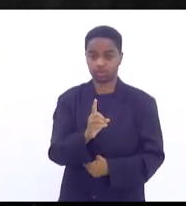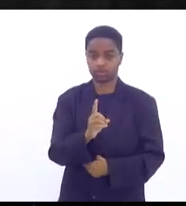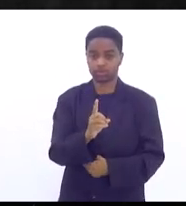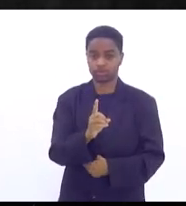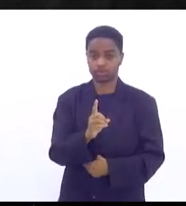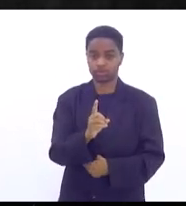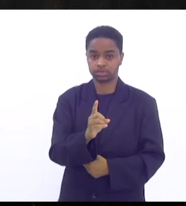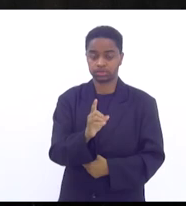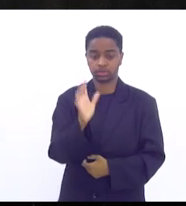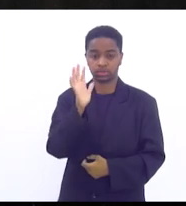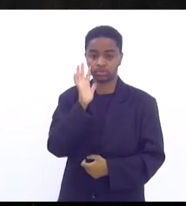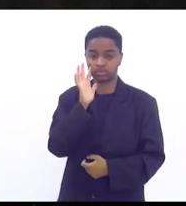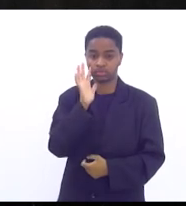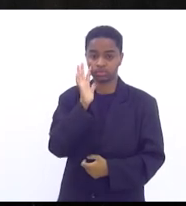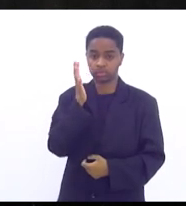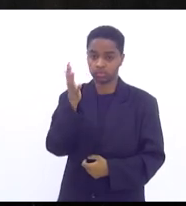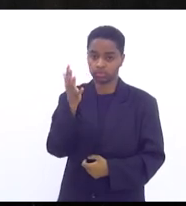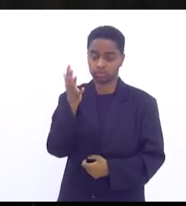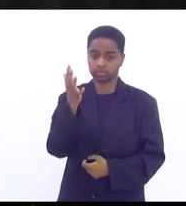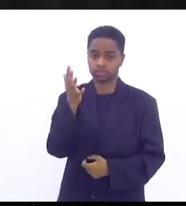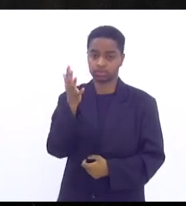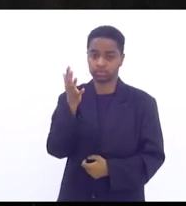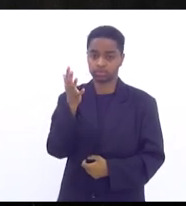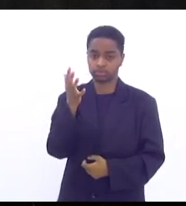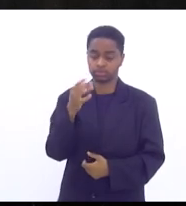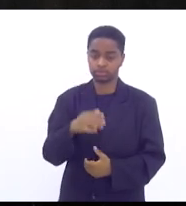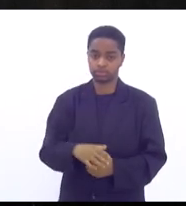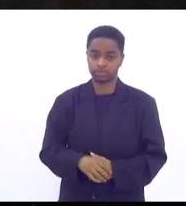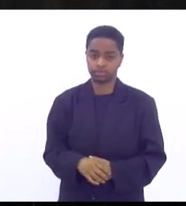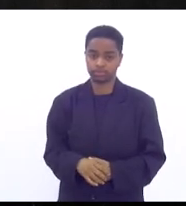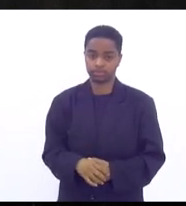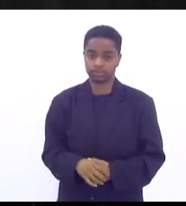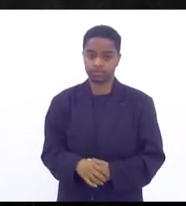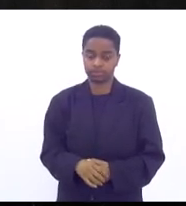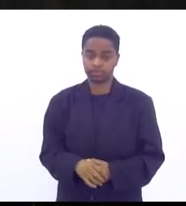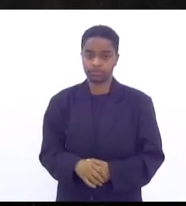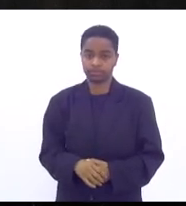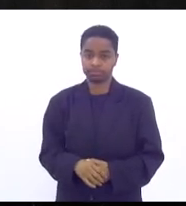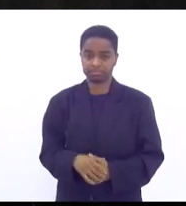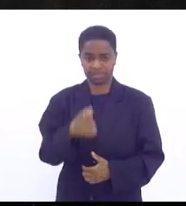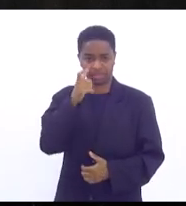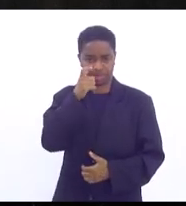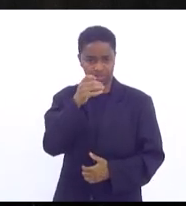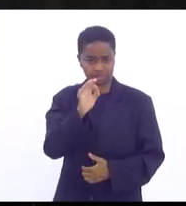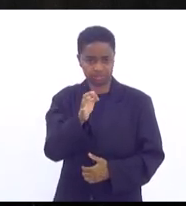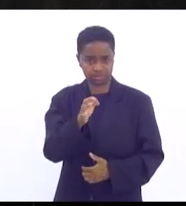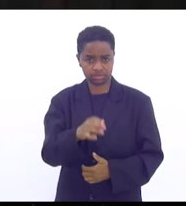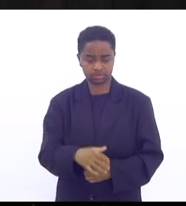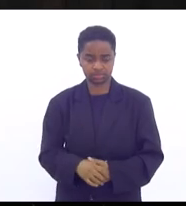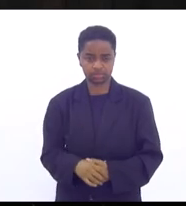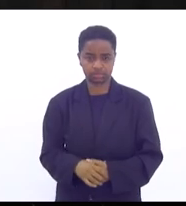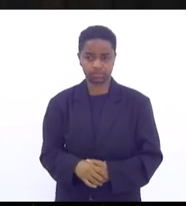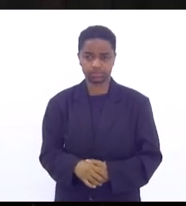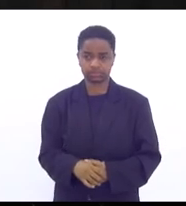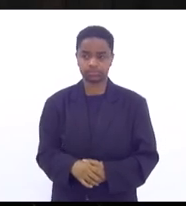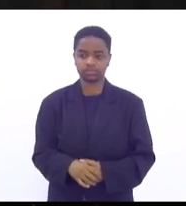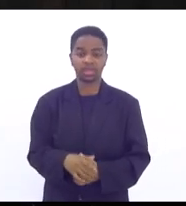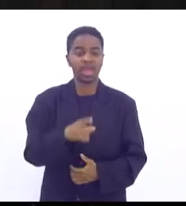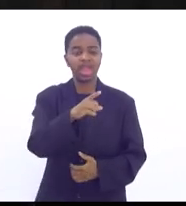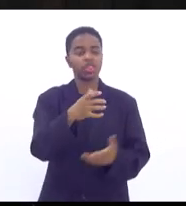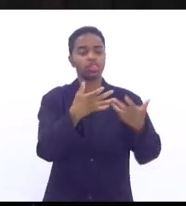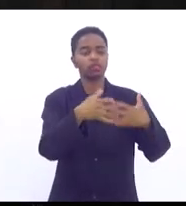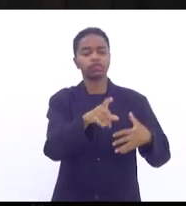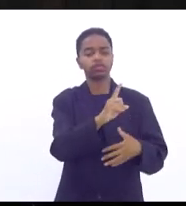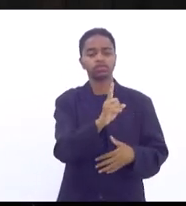uma solução alternativa. É interessante, né? Não, isso não vai dar